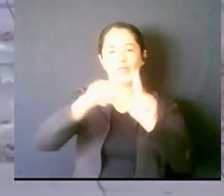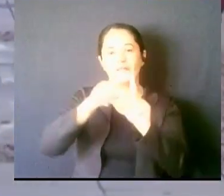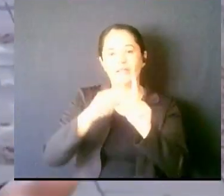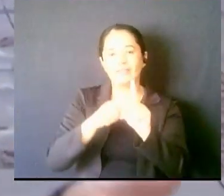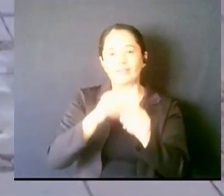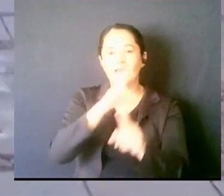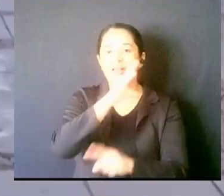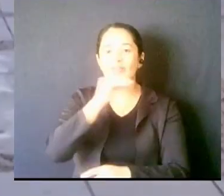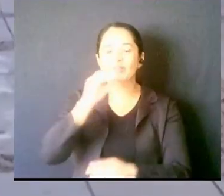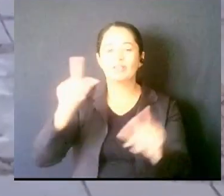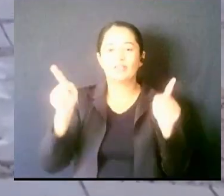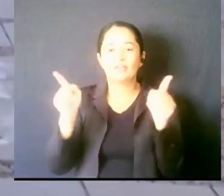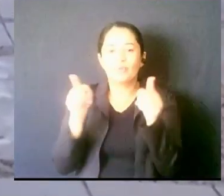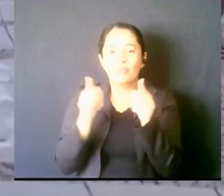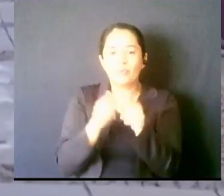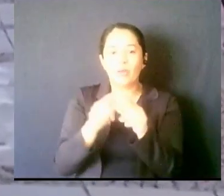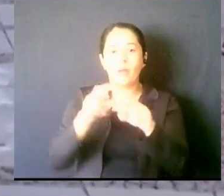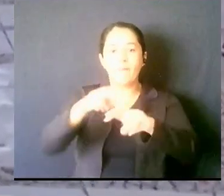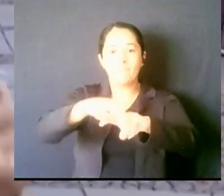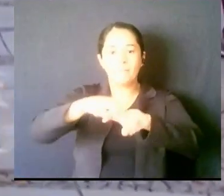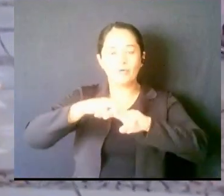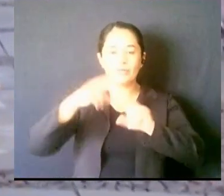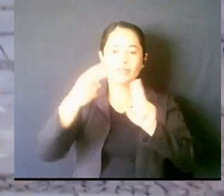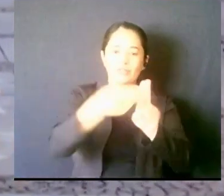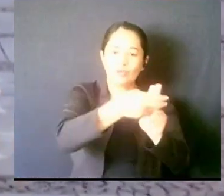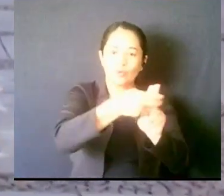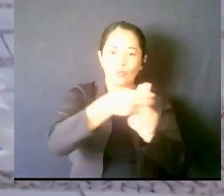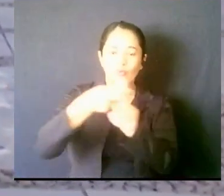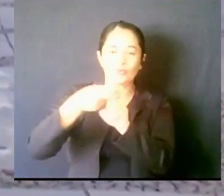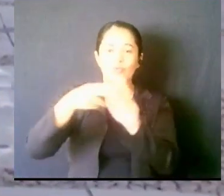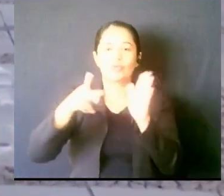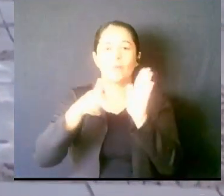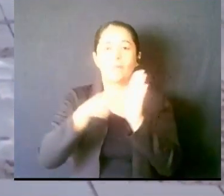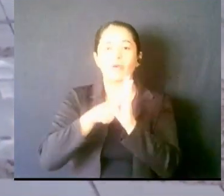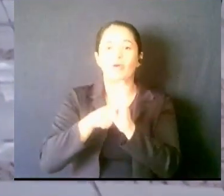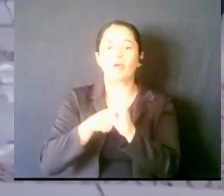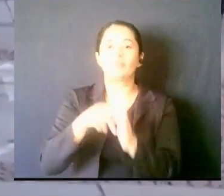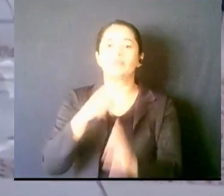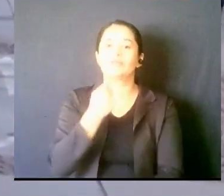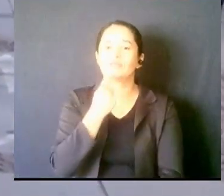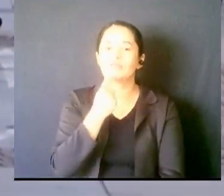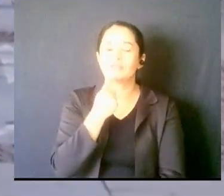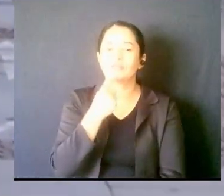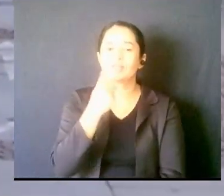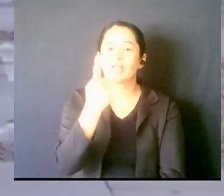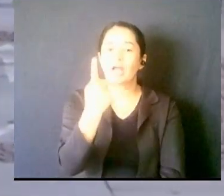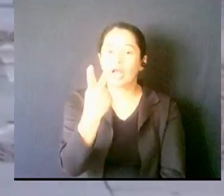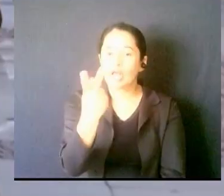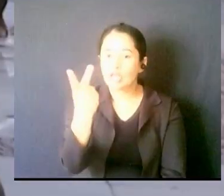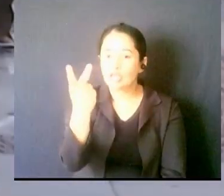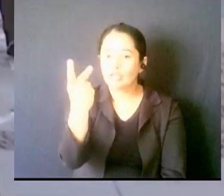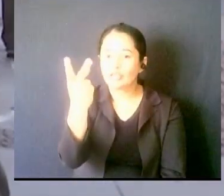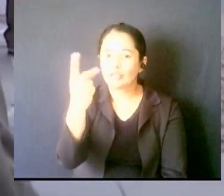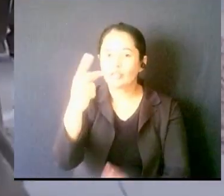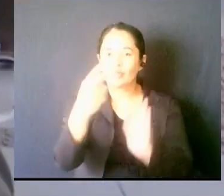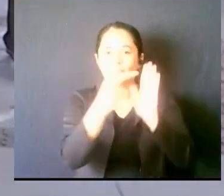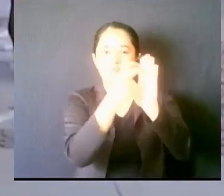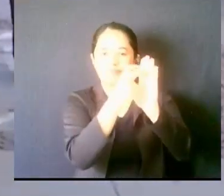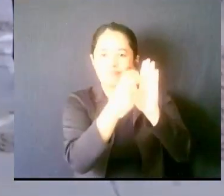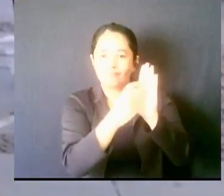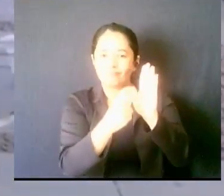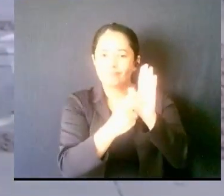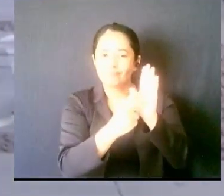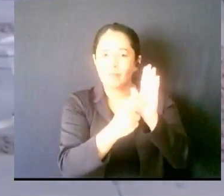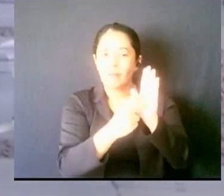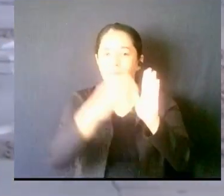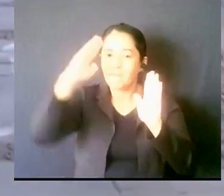o SUS de Campinas disponibiliza hoje 12 métodos contraceptivos, incluindo aquele que o médico coloca uma